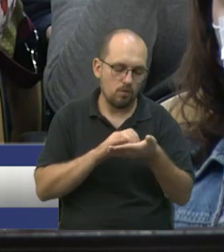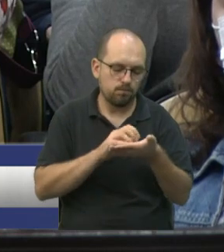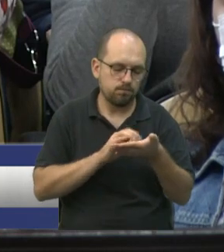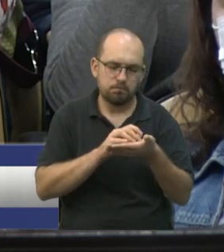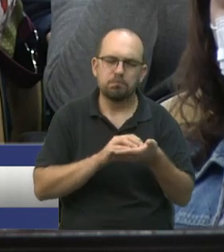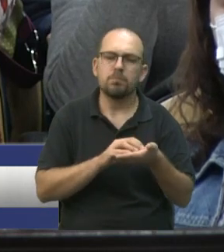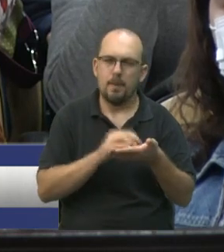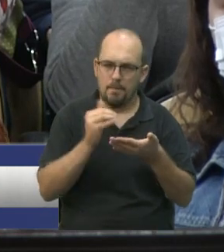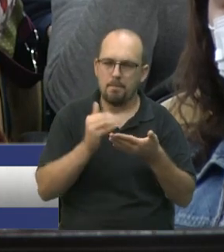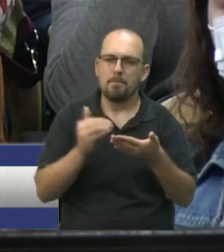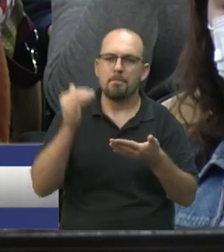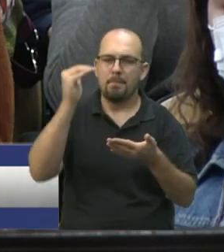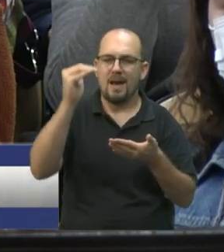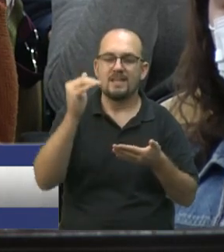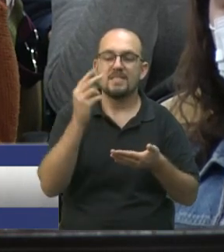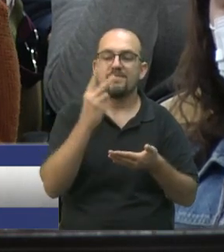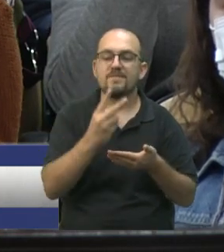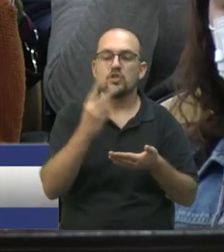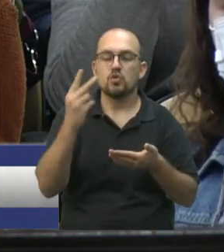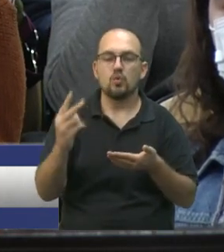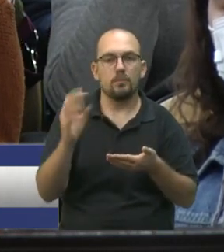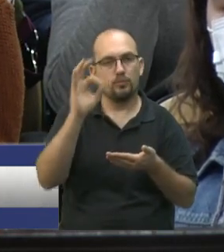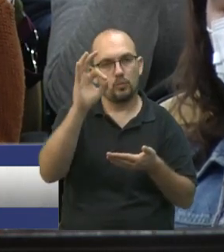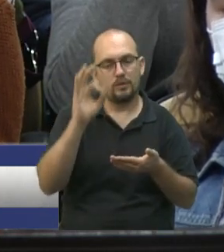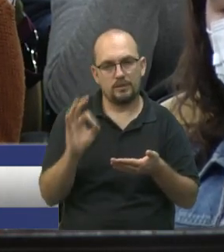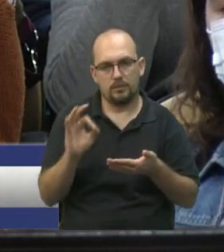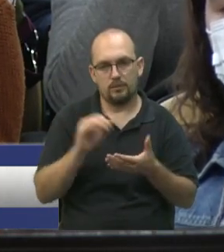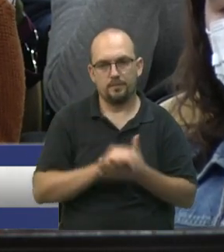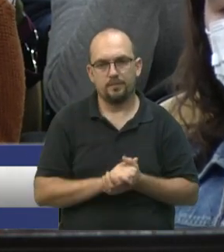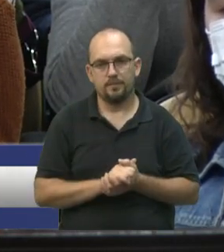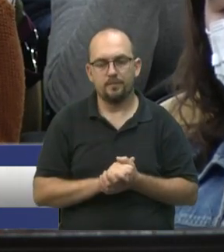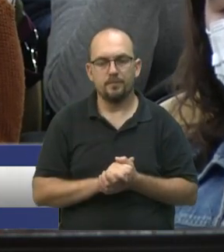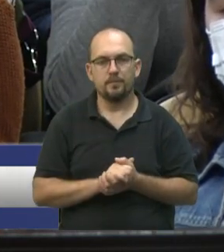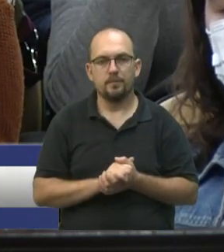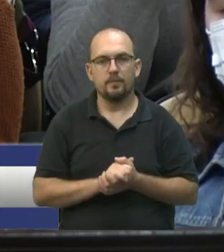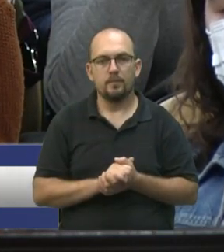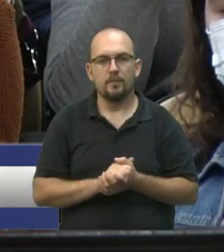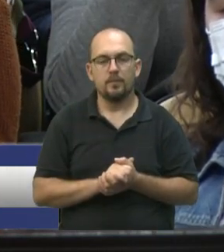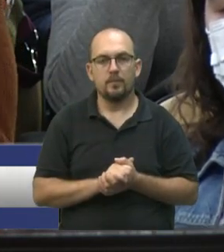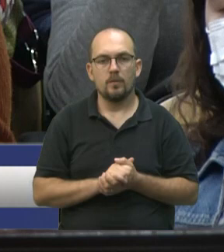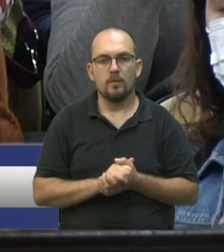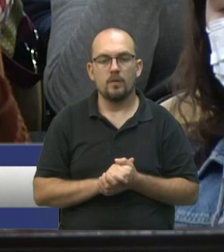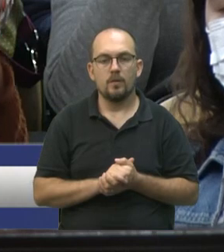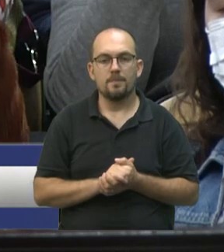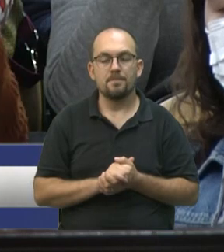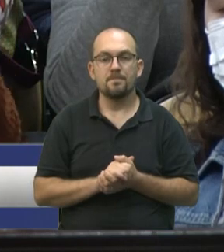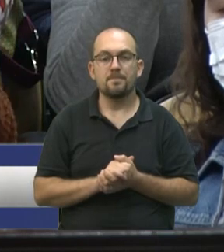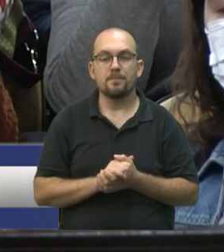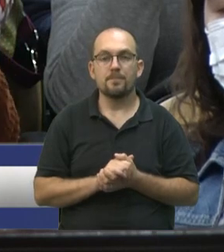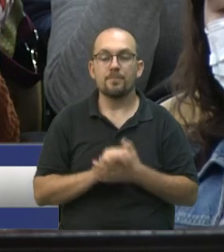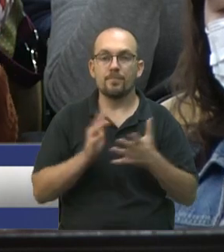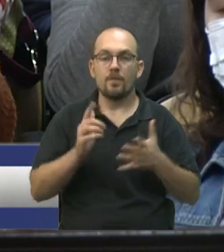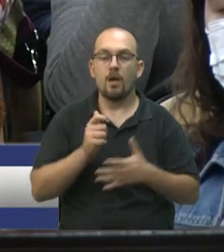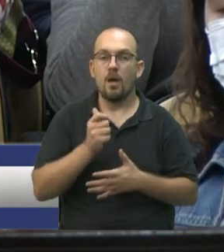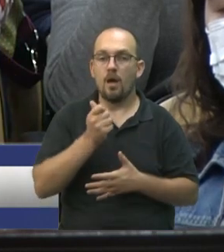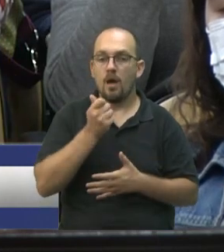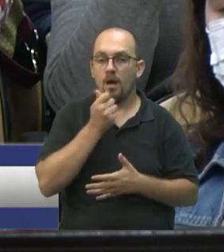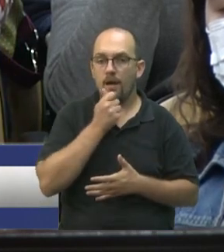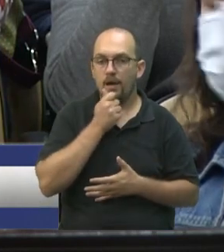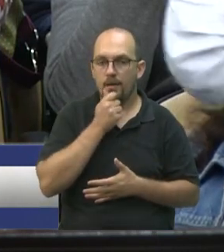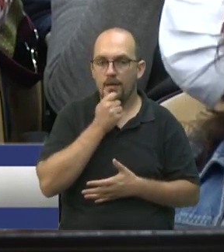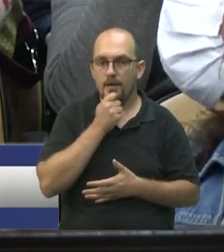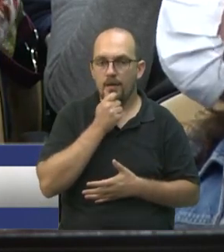pouco mais de 22%. Então, e ainda considerando que não